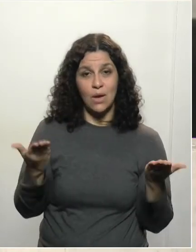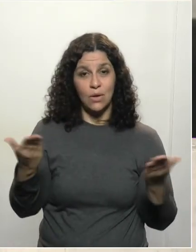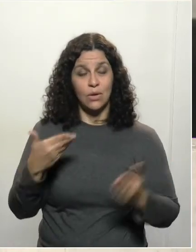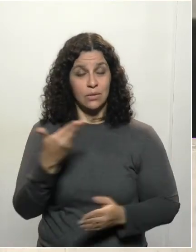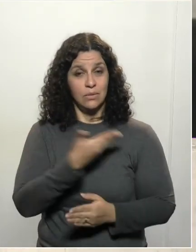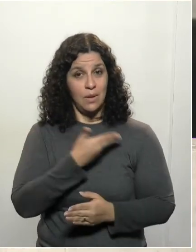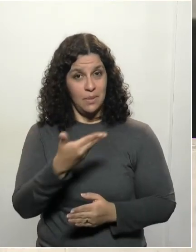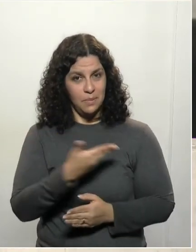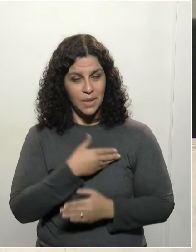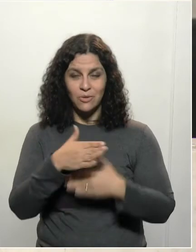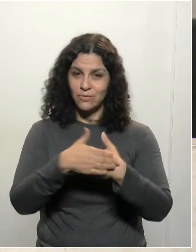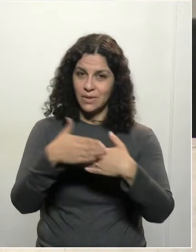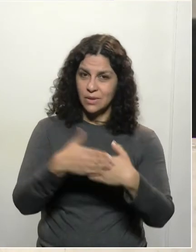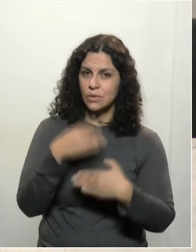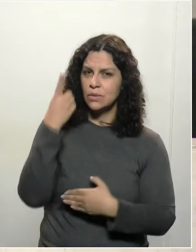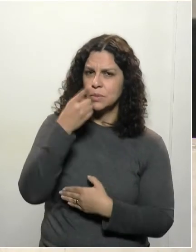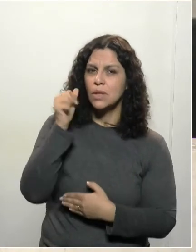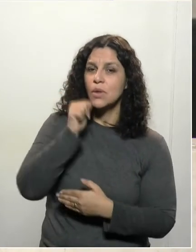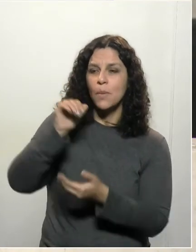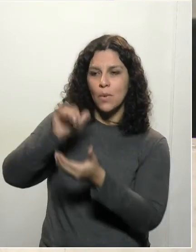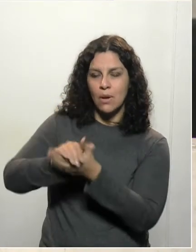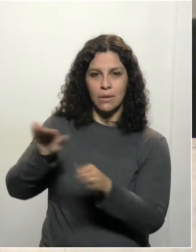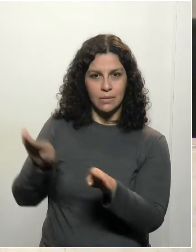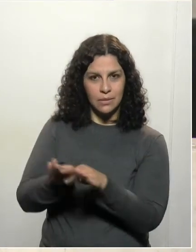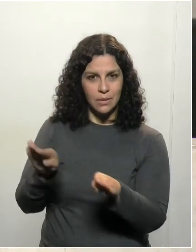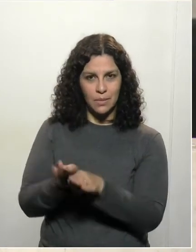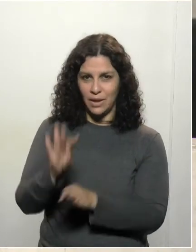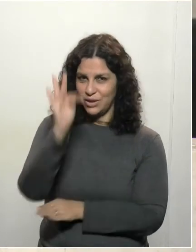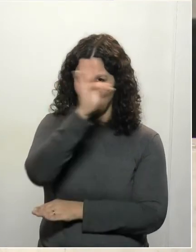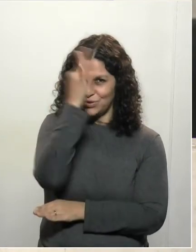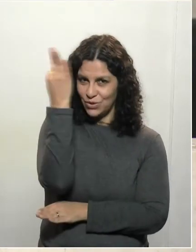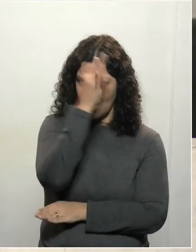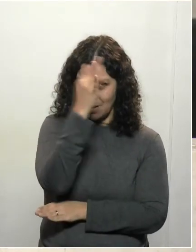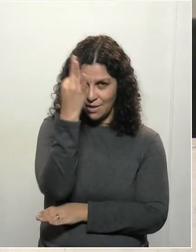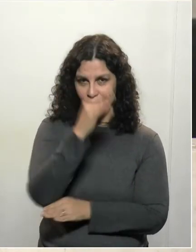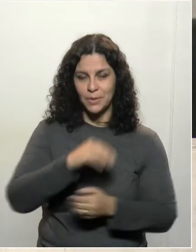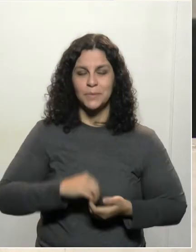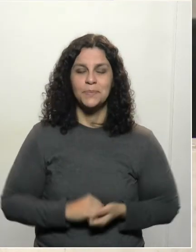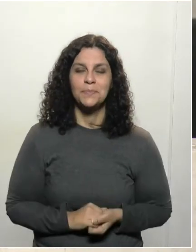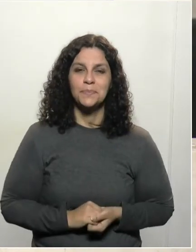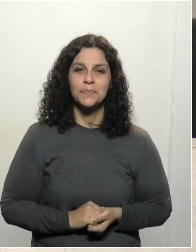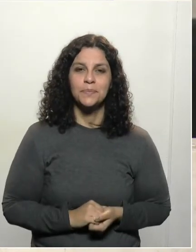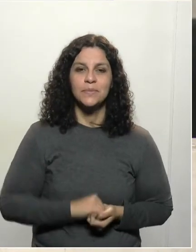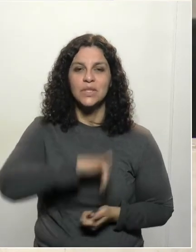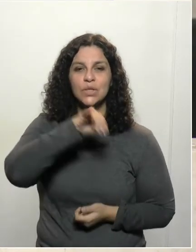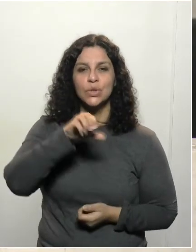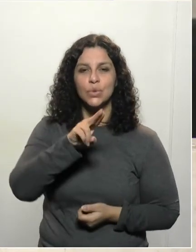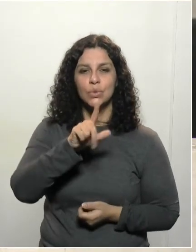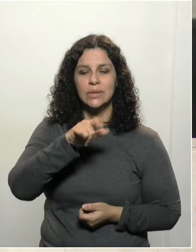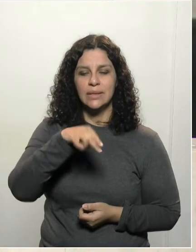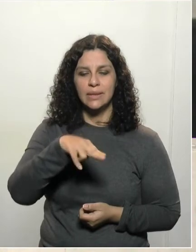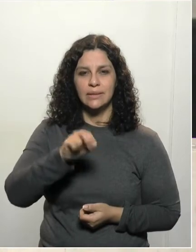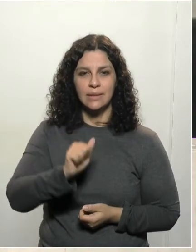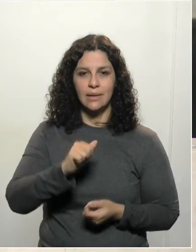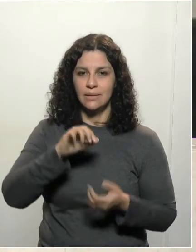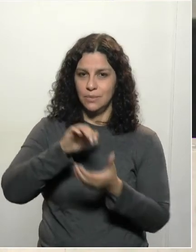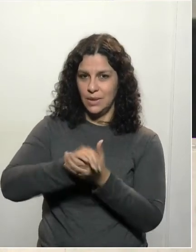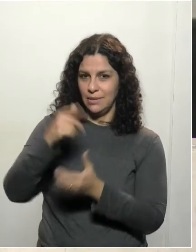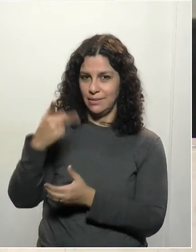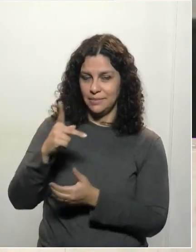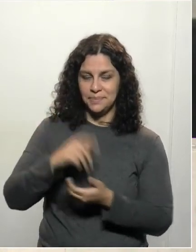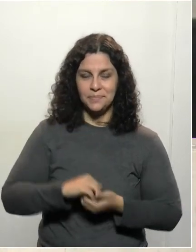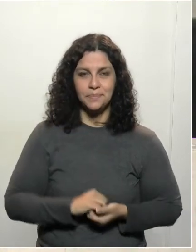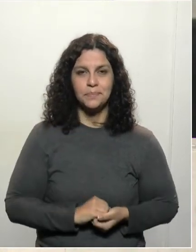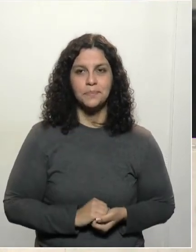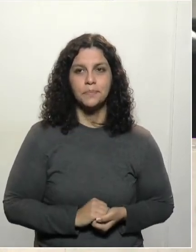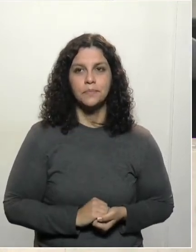querido deputado e sua esposa, Tiago Amaral, e sua esposa, Juliana.